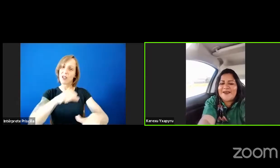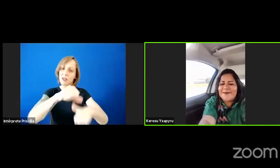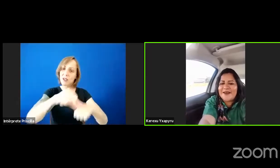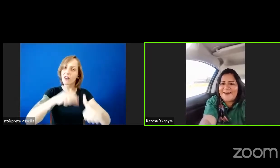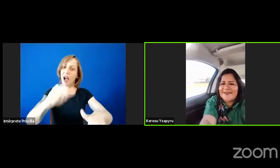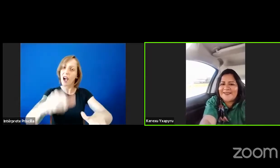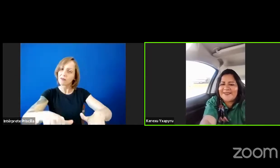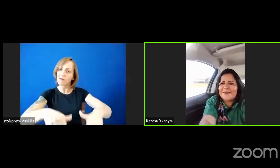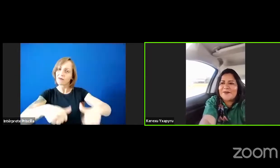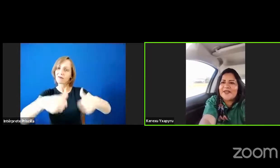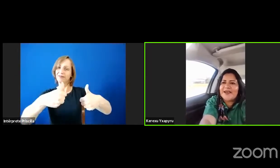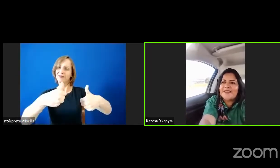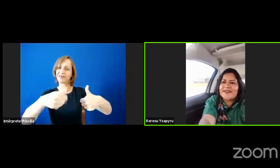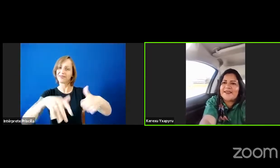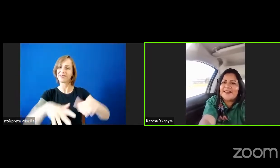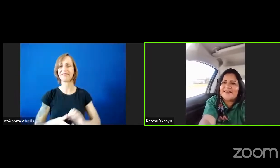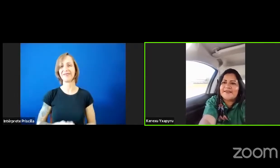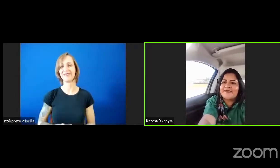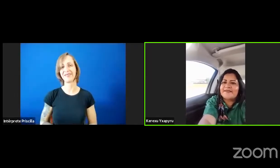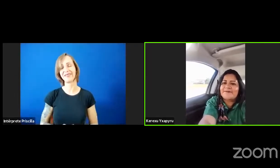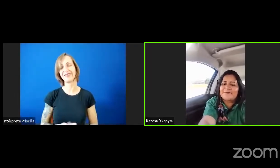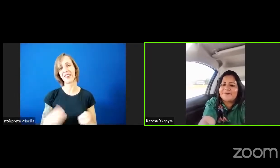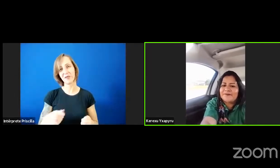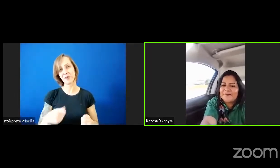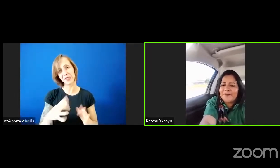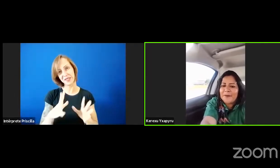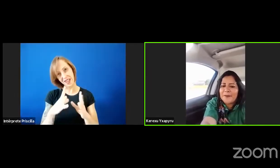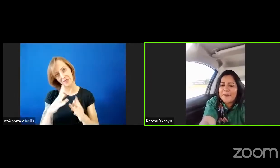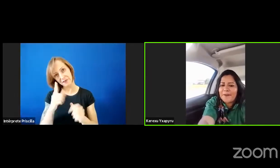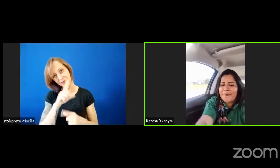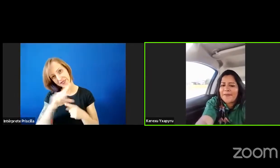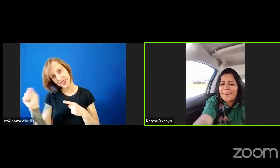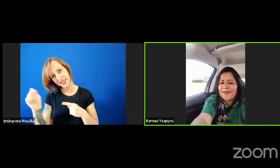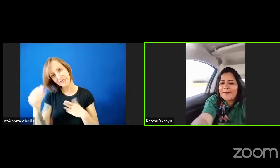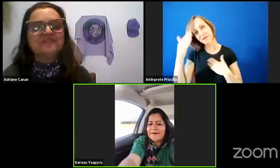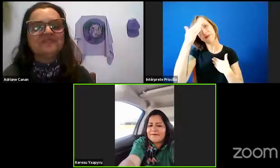continuo minha rota. Obrigada, Adriane.